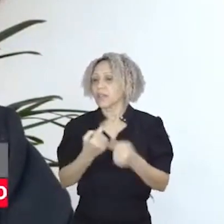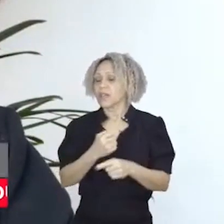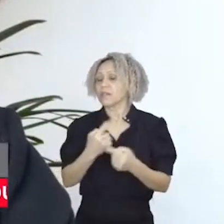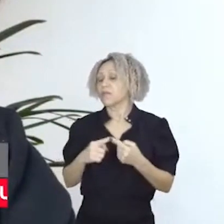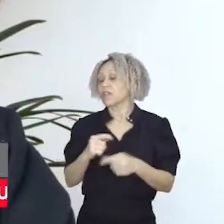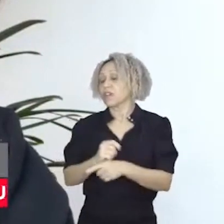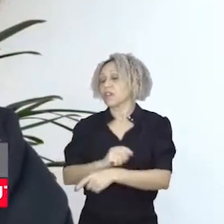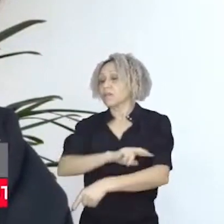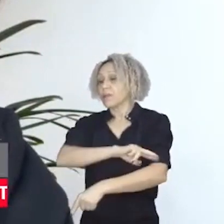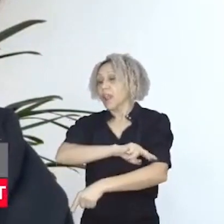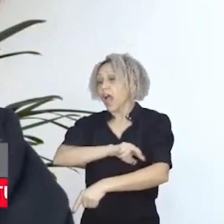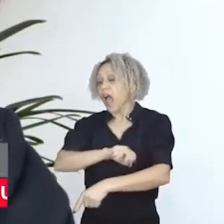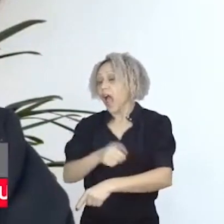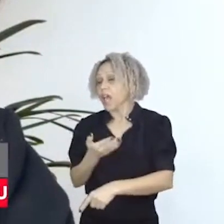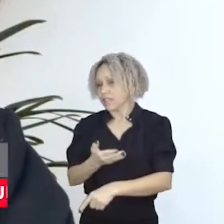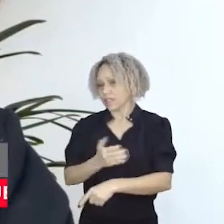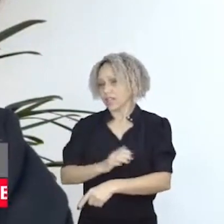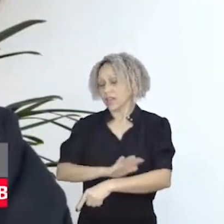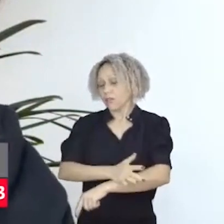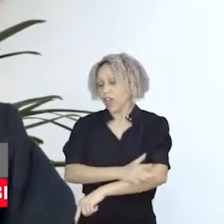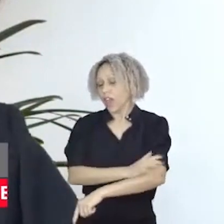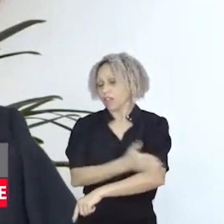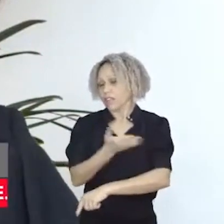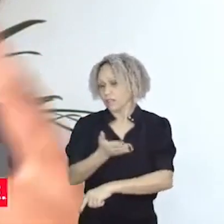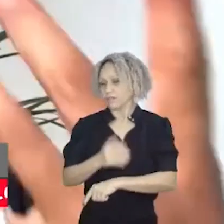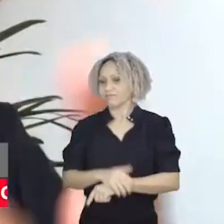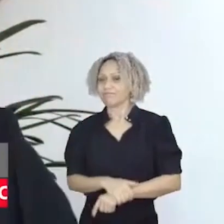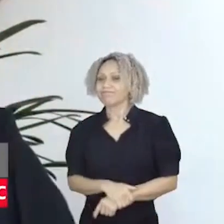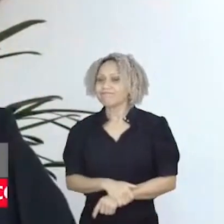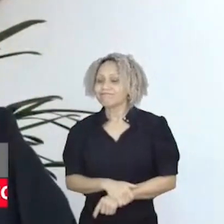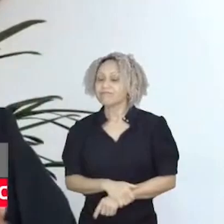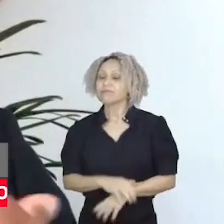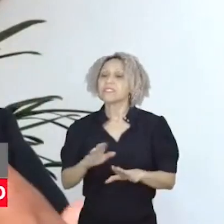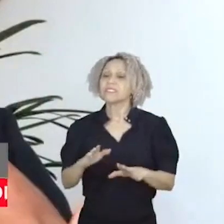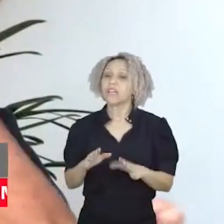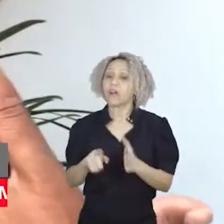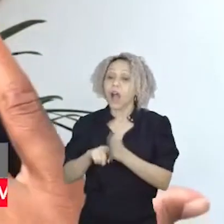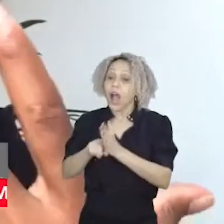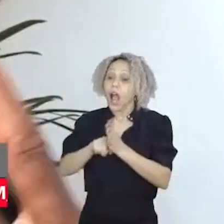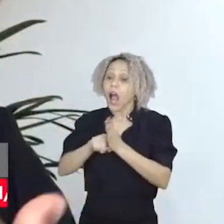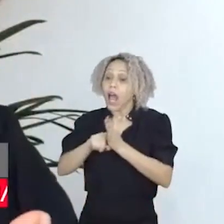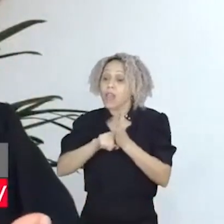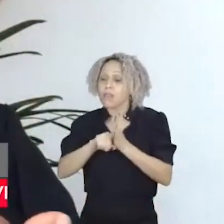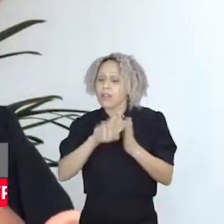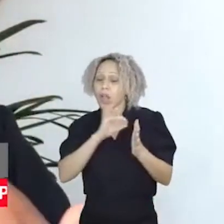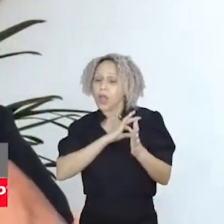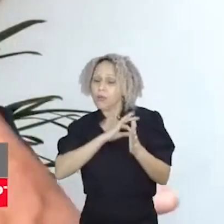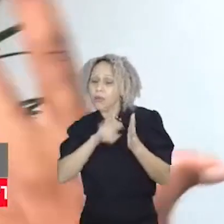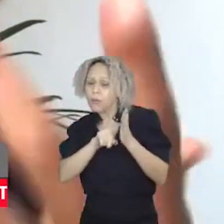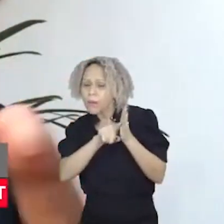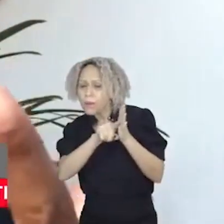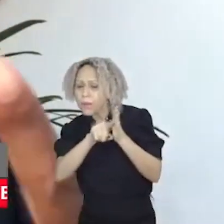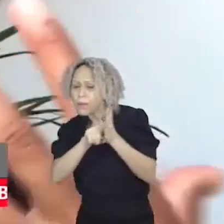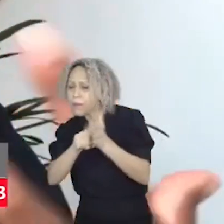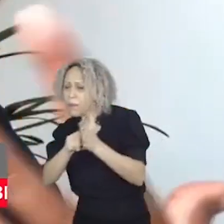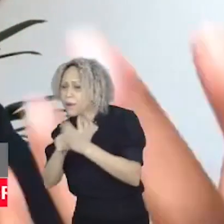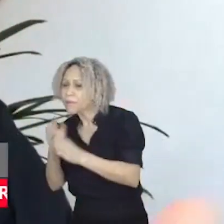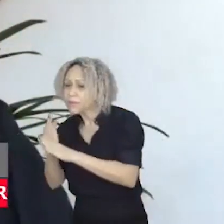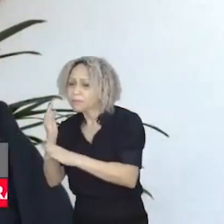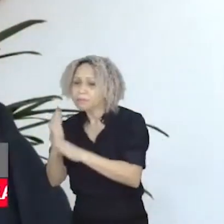a amplitude que as investigações estão tomando, a amplitude que temos